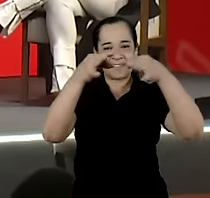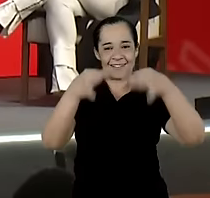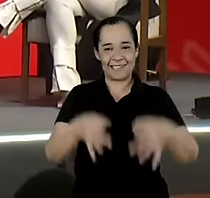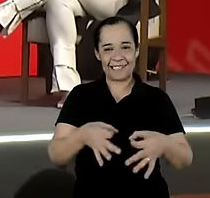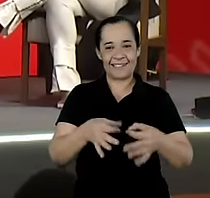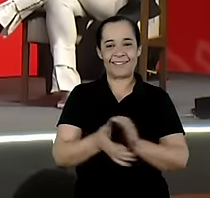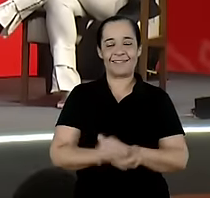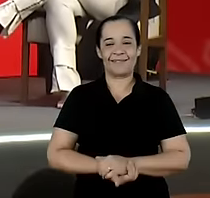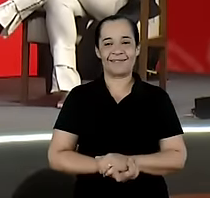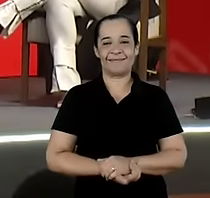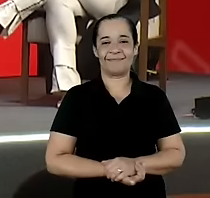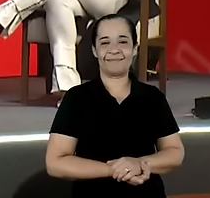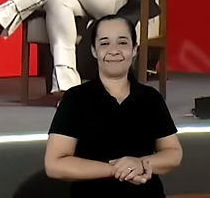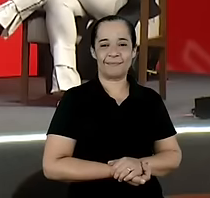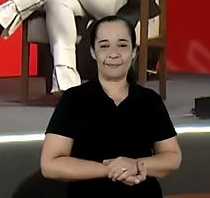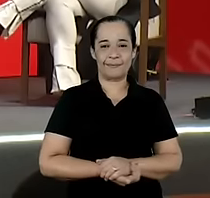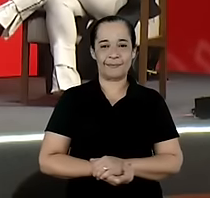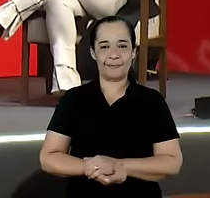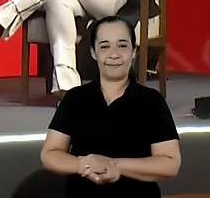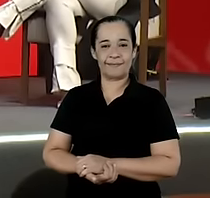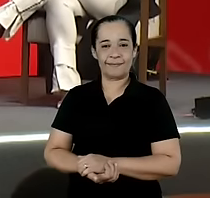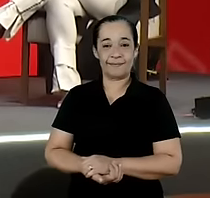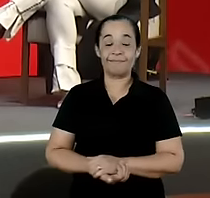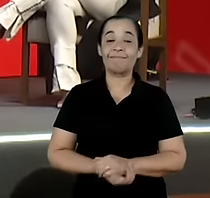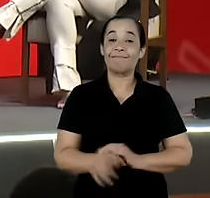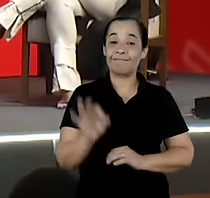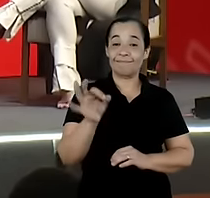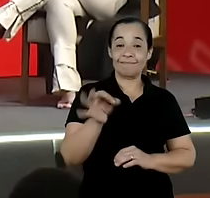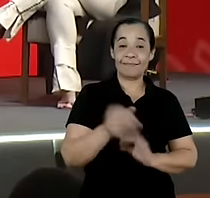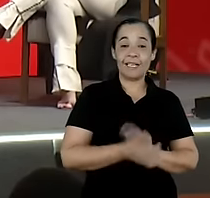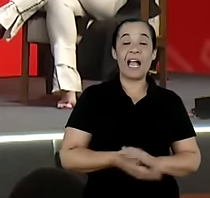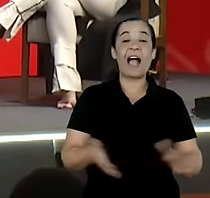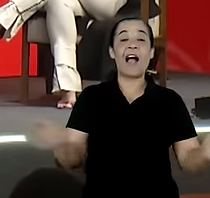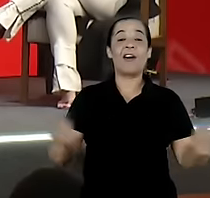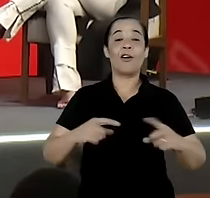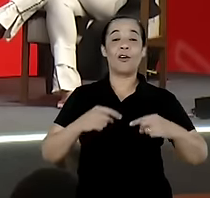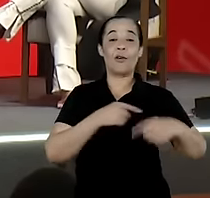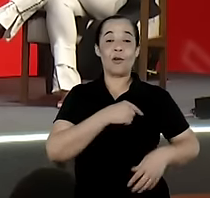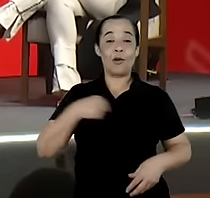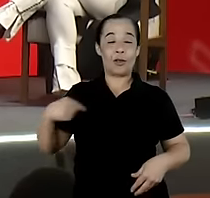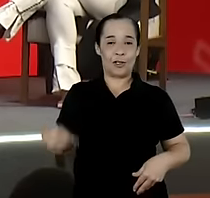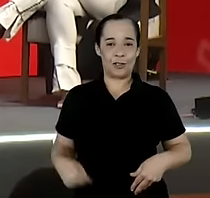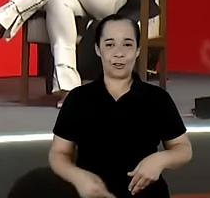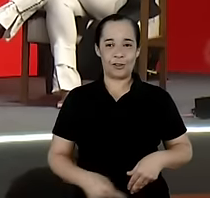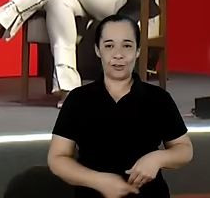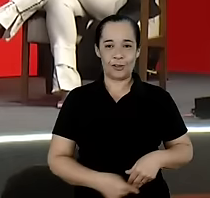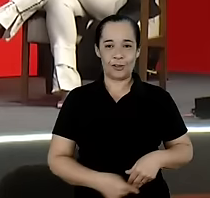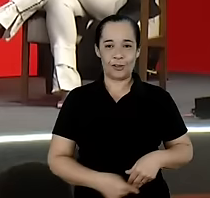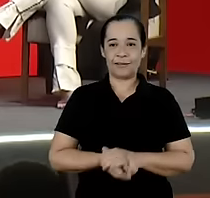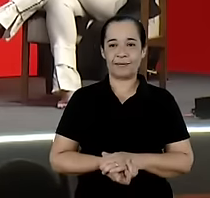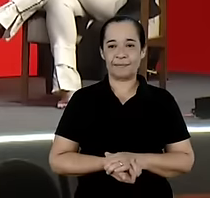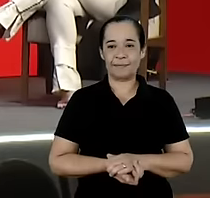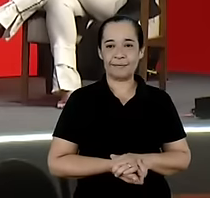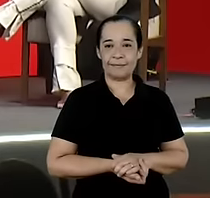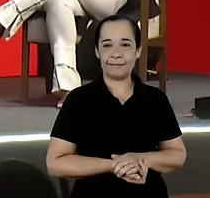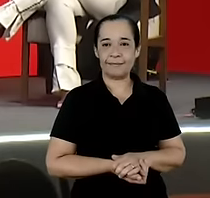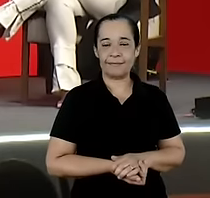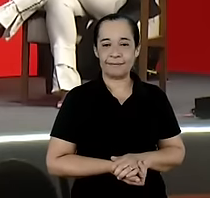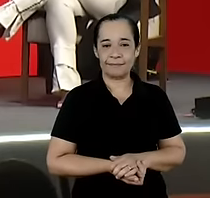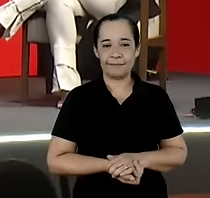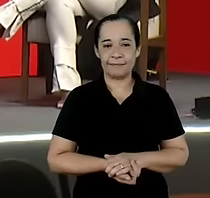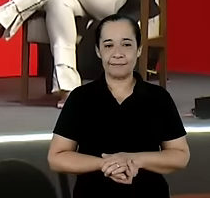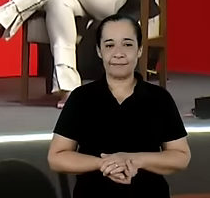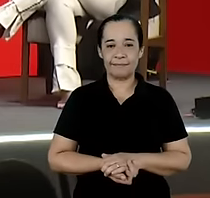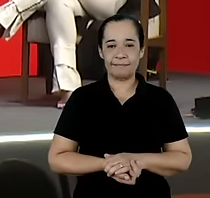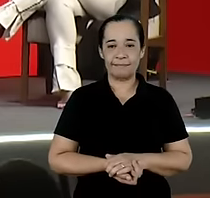mundo ex legal é isso aí falando um pouco de China e near shoring aproveitando que a gente começou um pouco esse assunto acho que eh